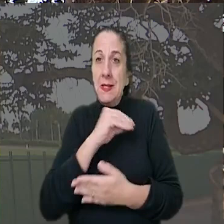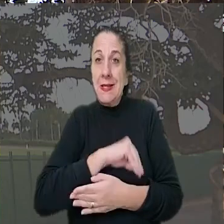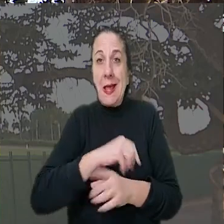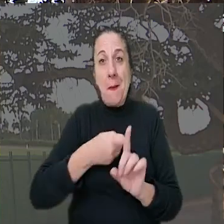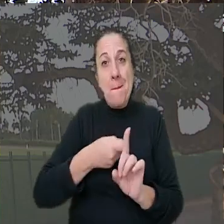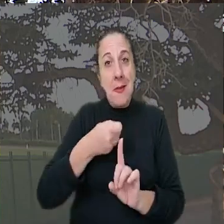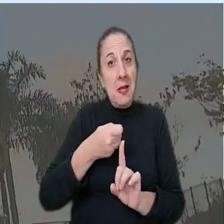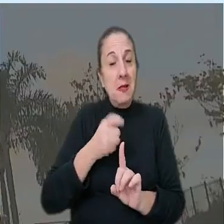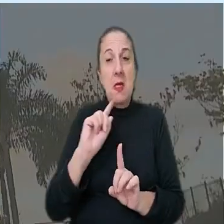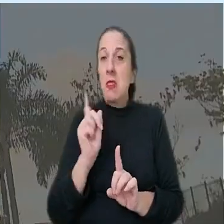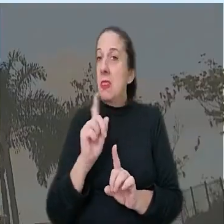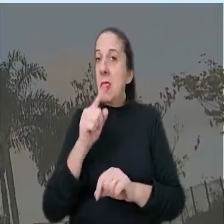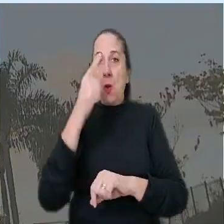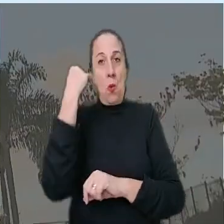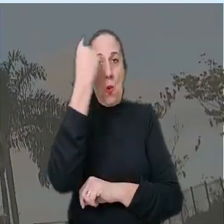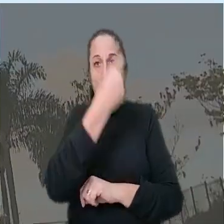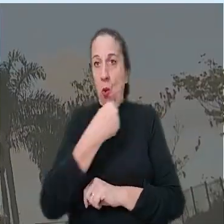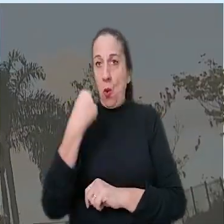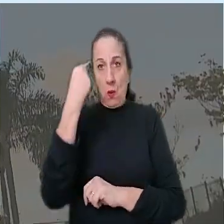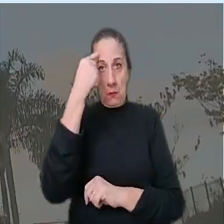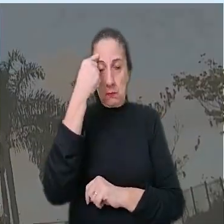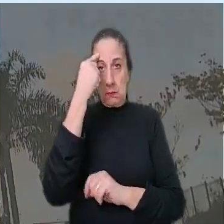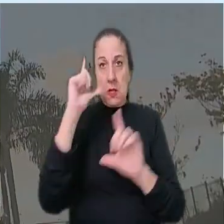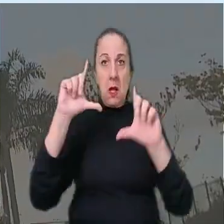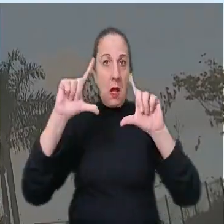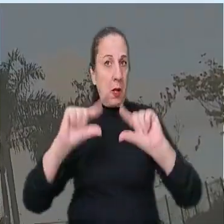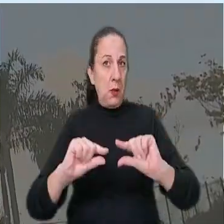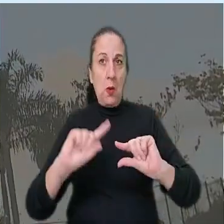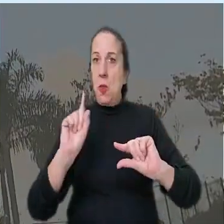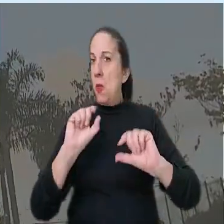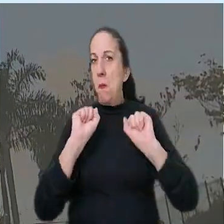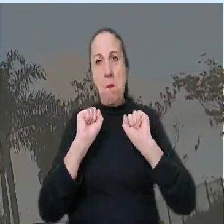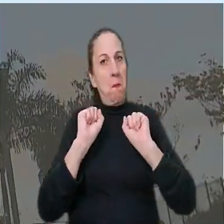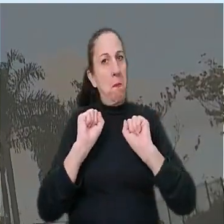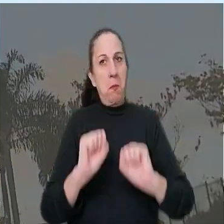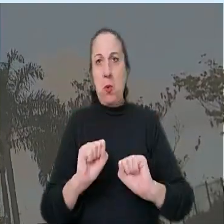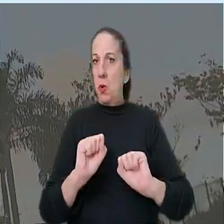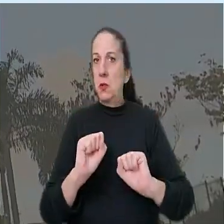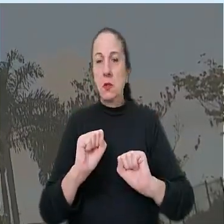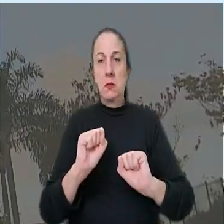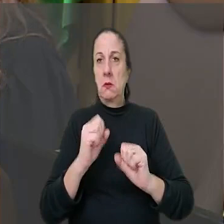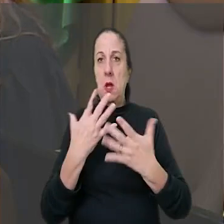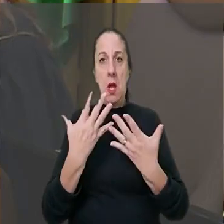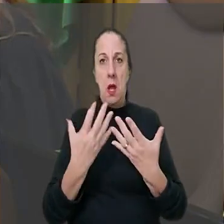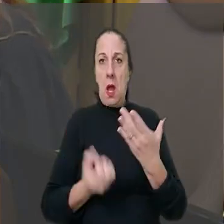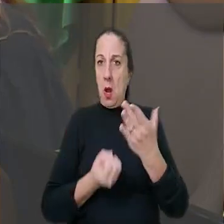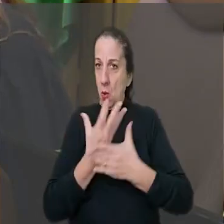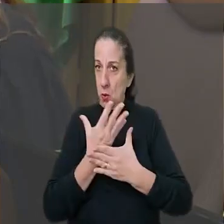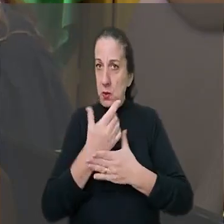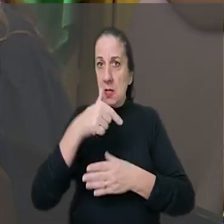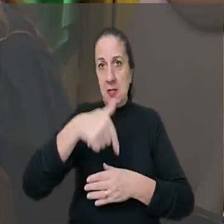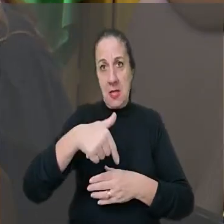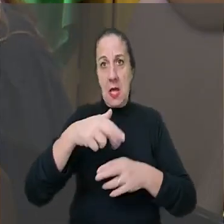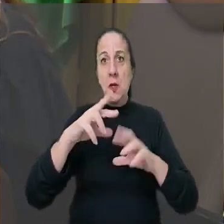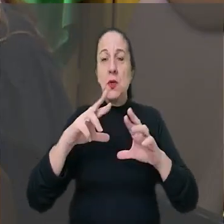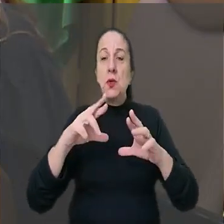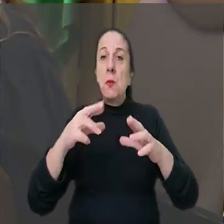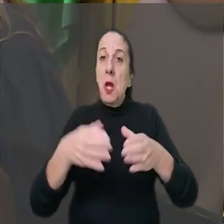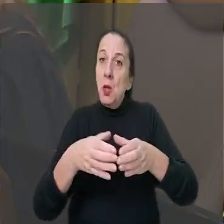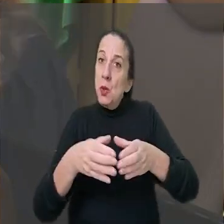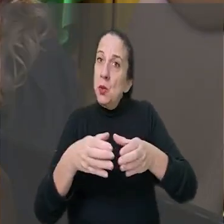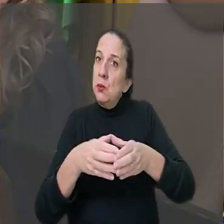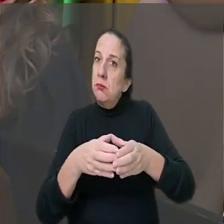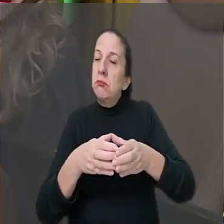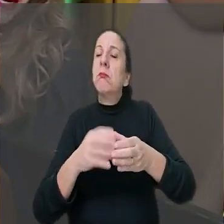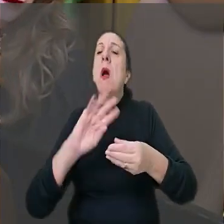por salário mensal e não por hora. Assim, a redução não poderia ser presumida. Na 7ª turma do TST,